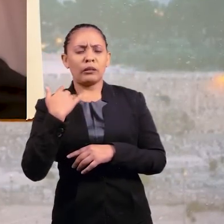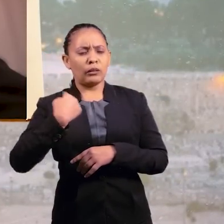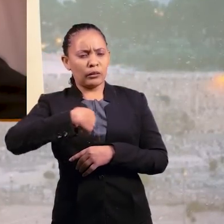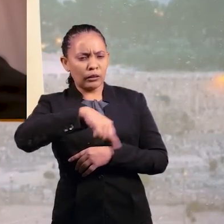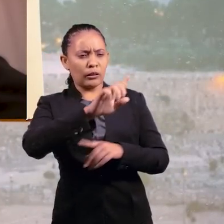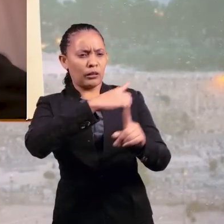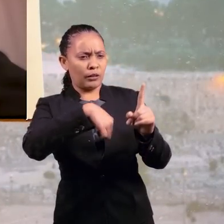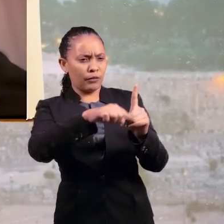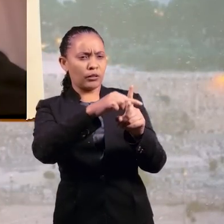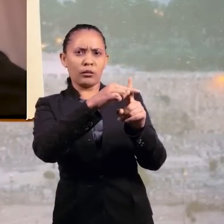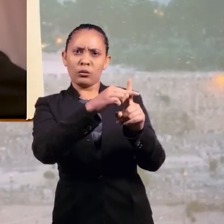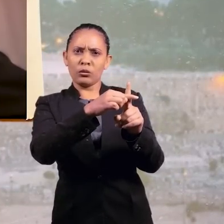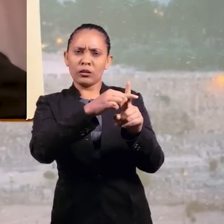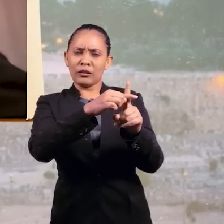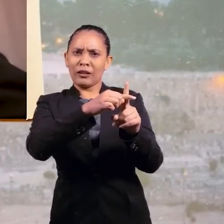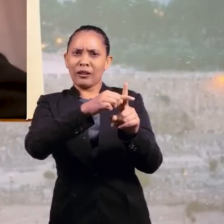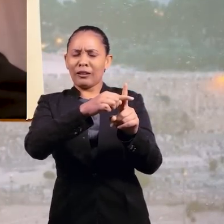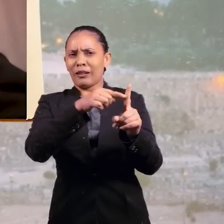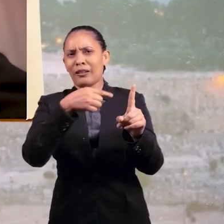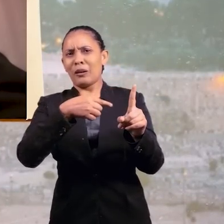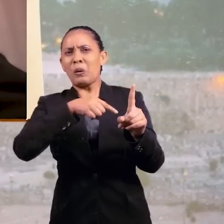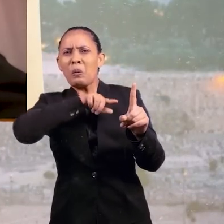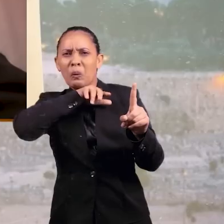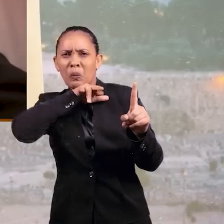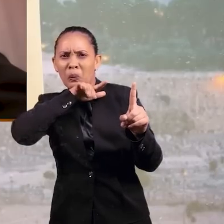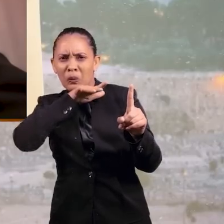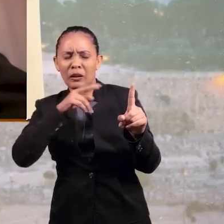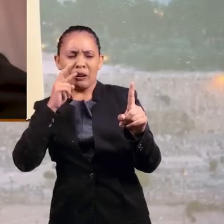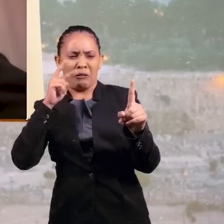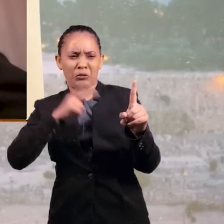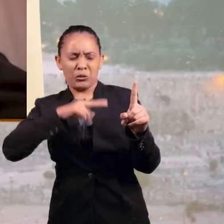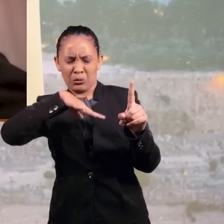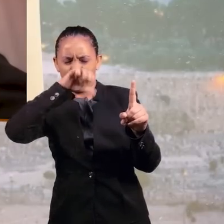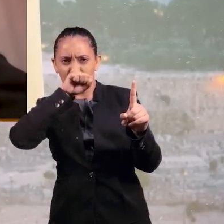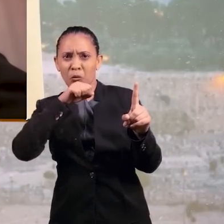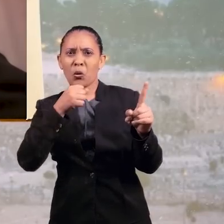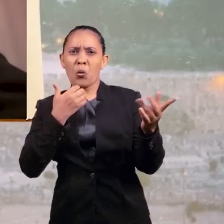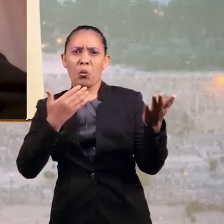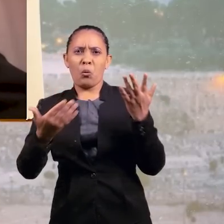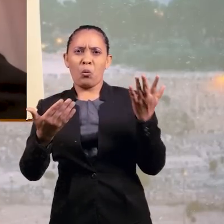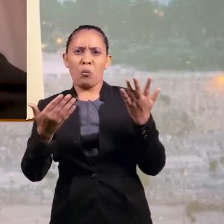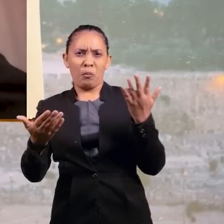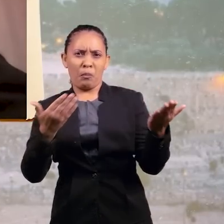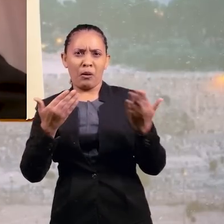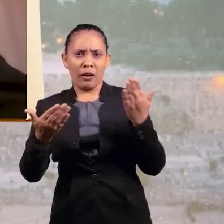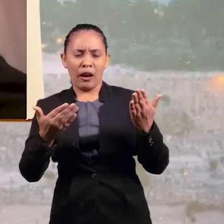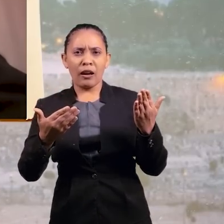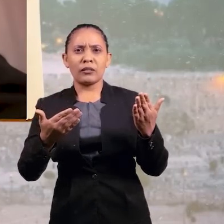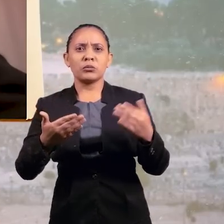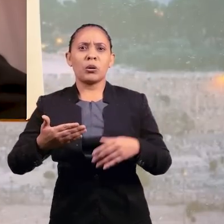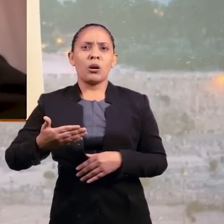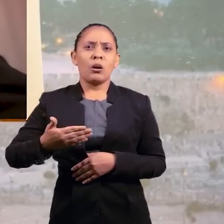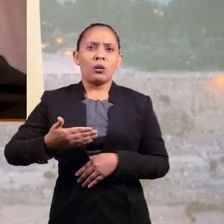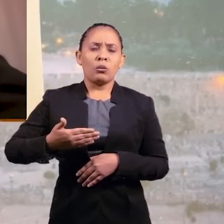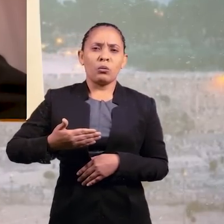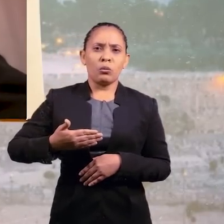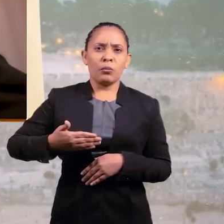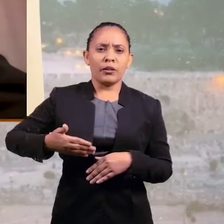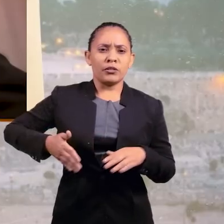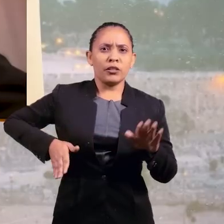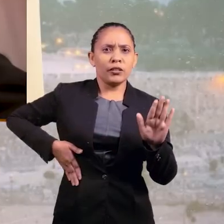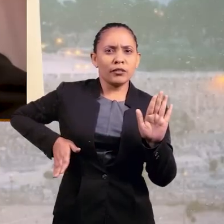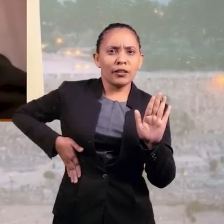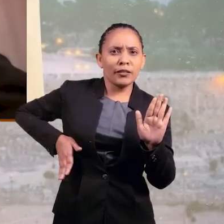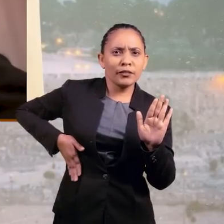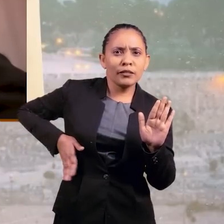crucificado. Ele foi crucificado junto com ladrões, com bandidos, com pessoas que tinham